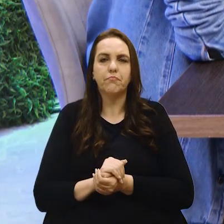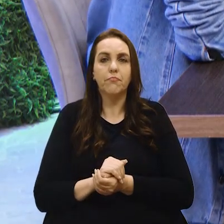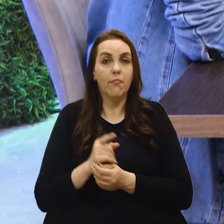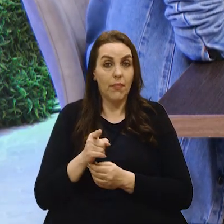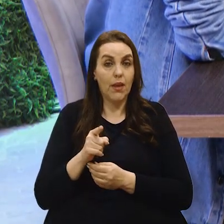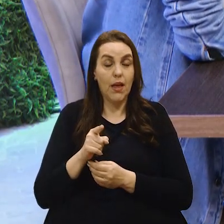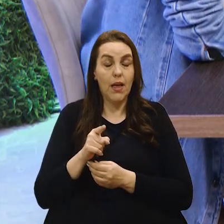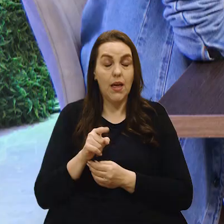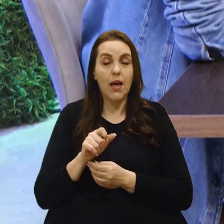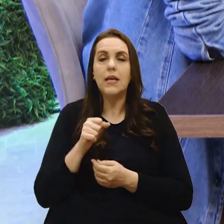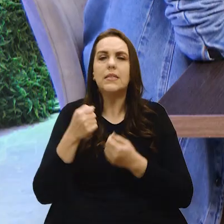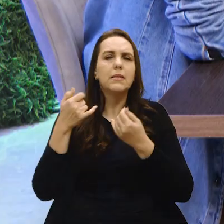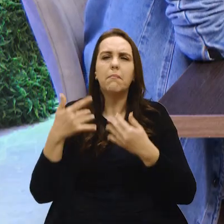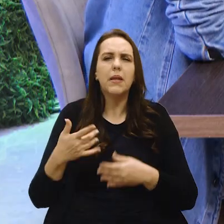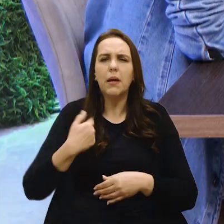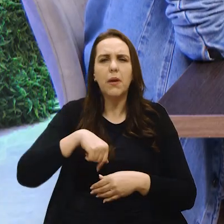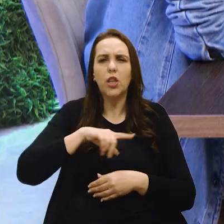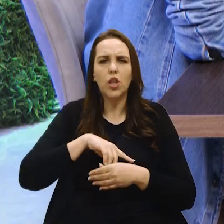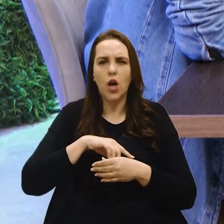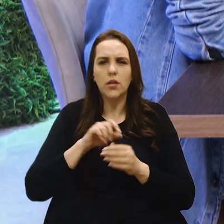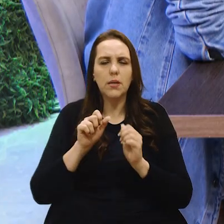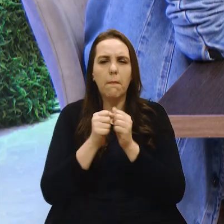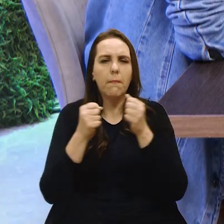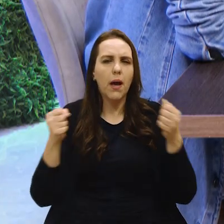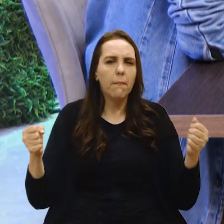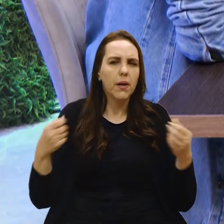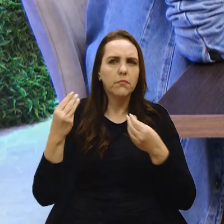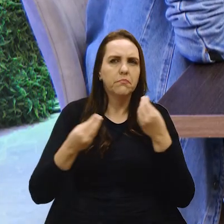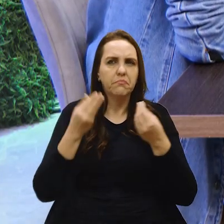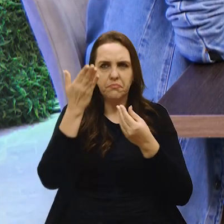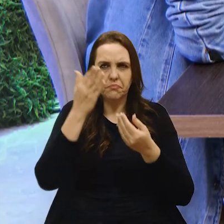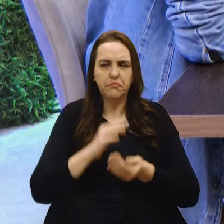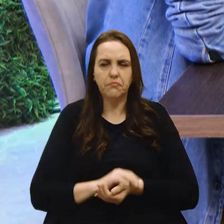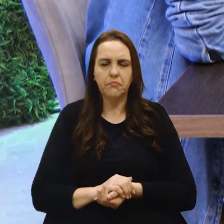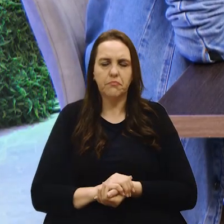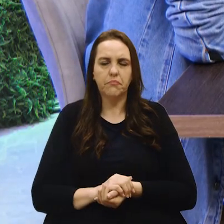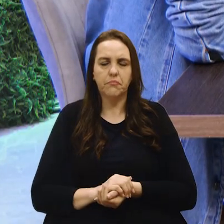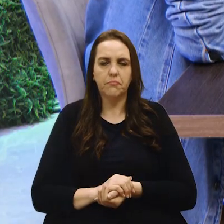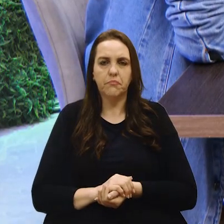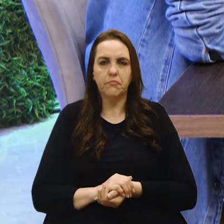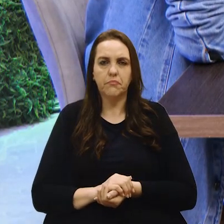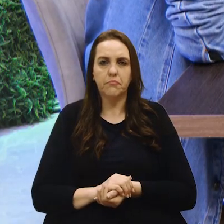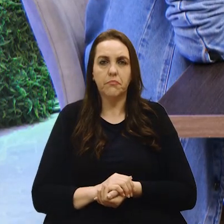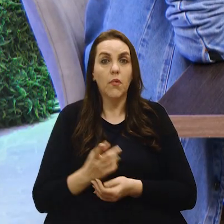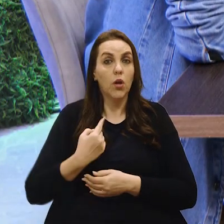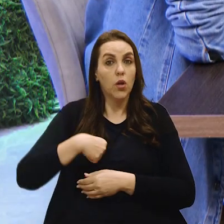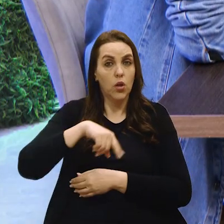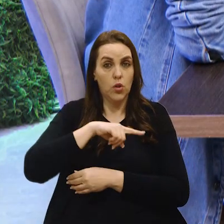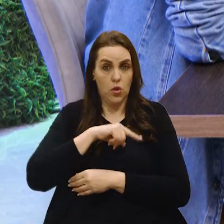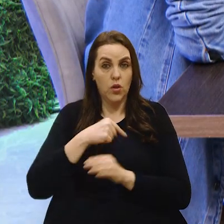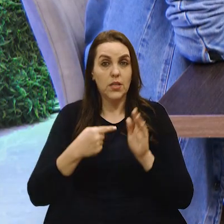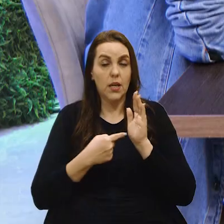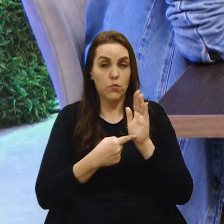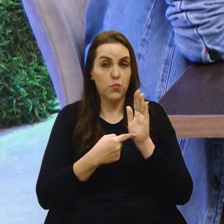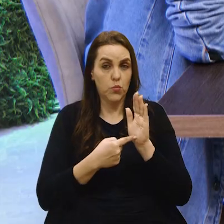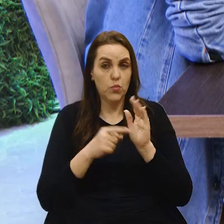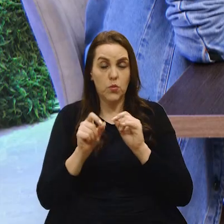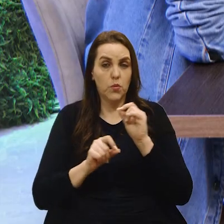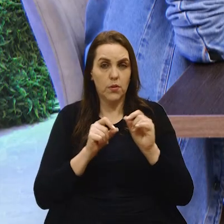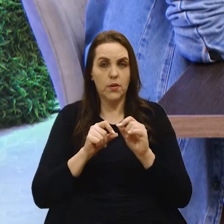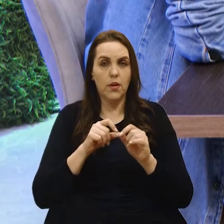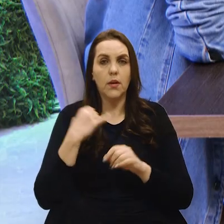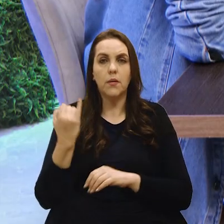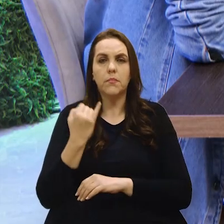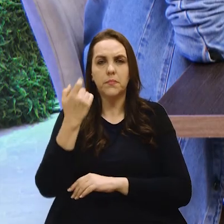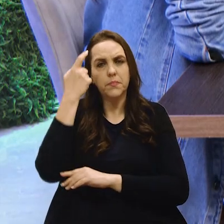ó. Esse mapa, explica para nós, Cris, sobre esse mapa. Esse mapa a gente trouxe, é bem importante a gente pensar